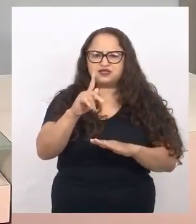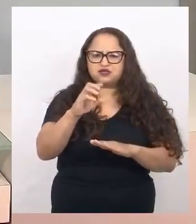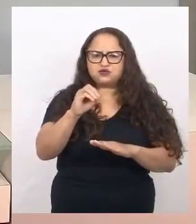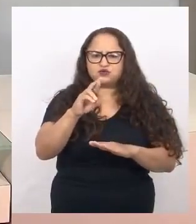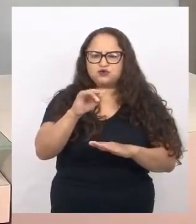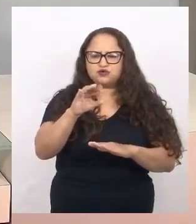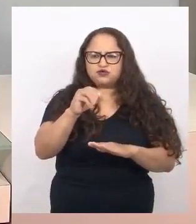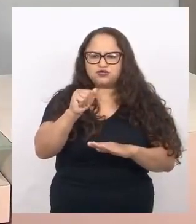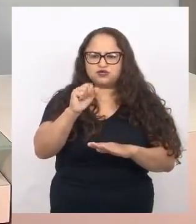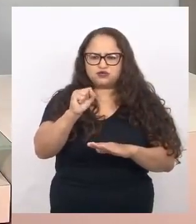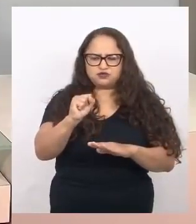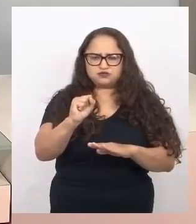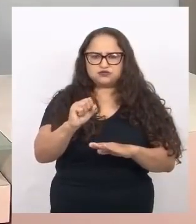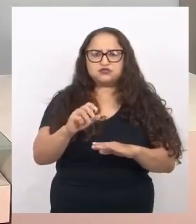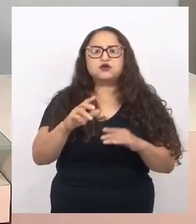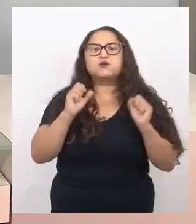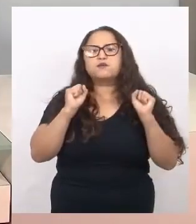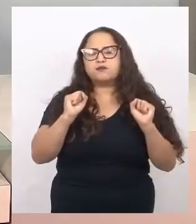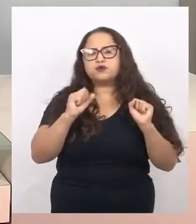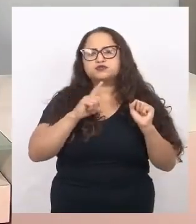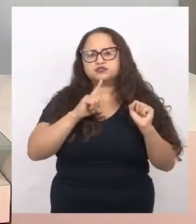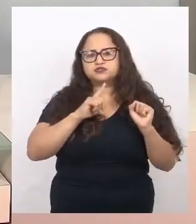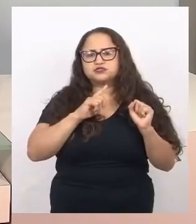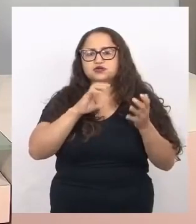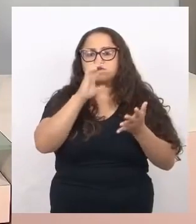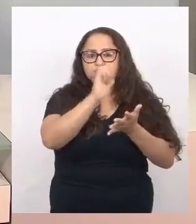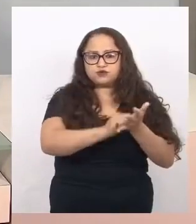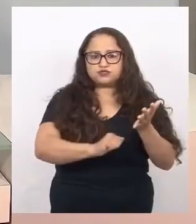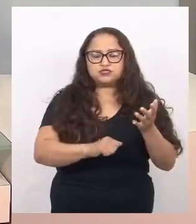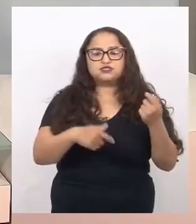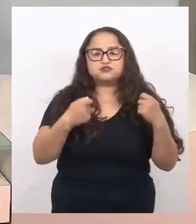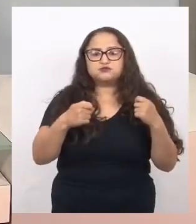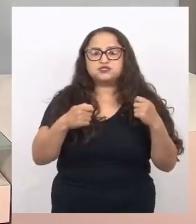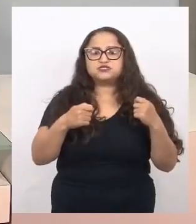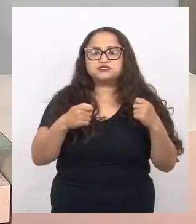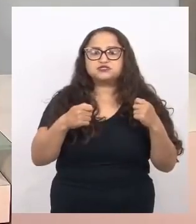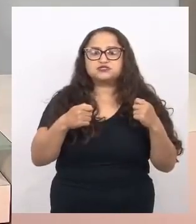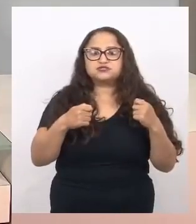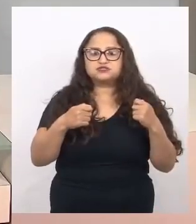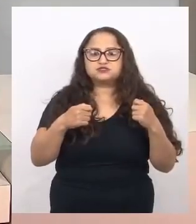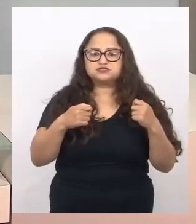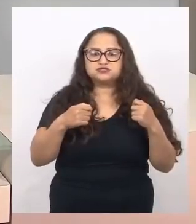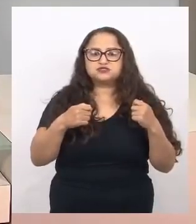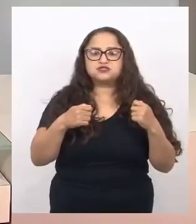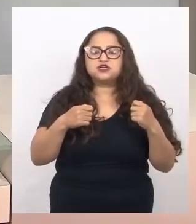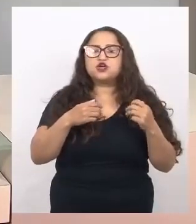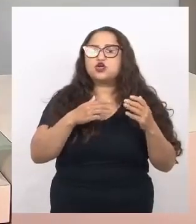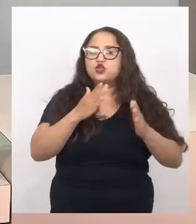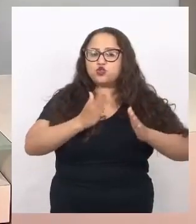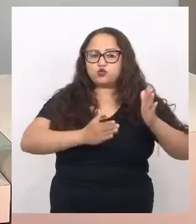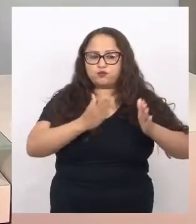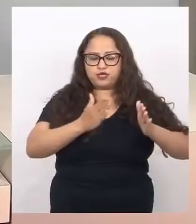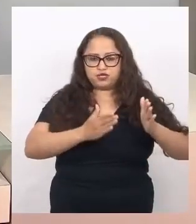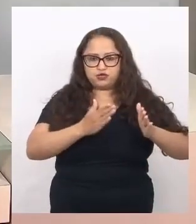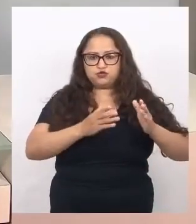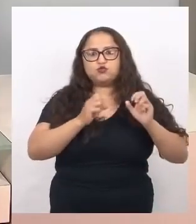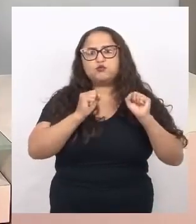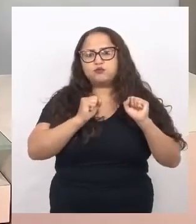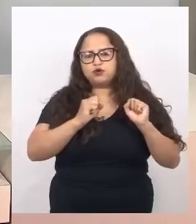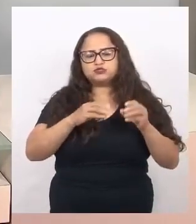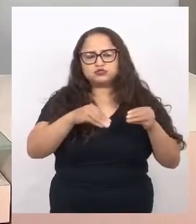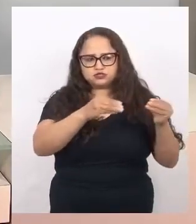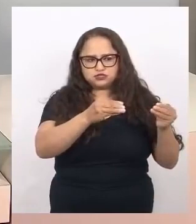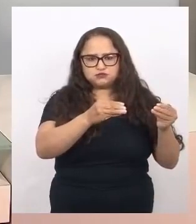tem a excepcionalidade que o docente contratado precisa pegar aulas regulares lá na fase dele, tá? Pode